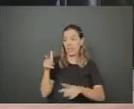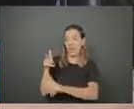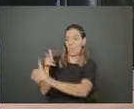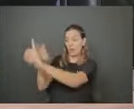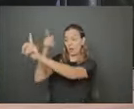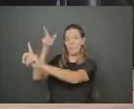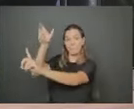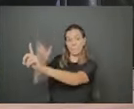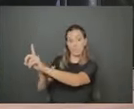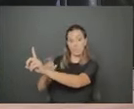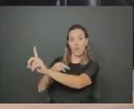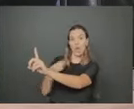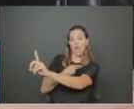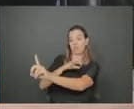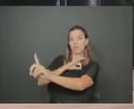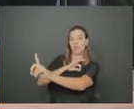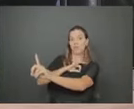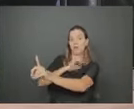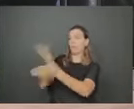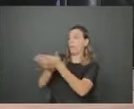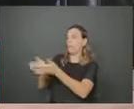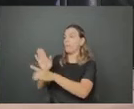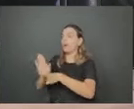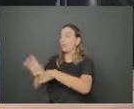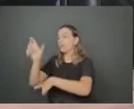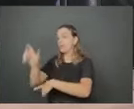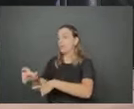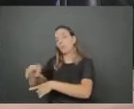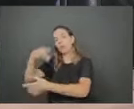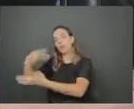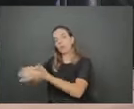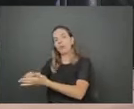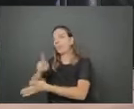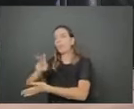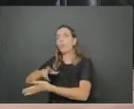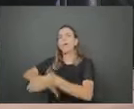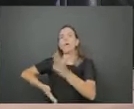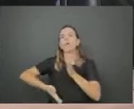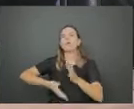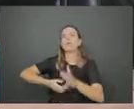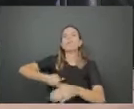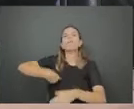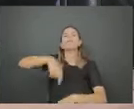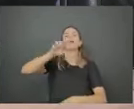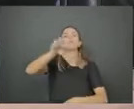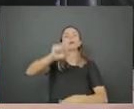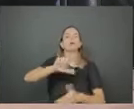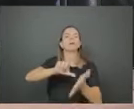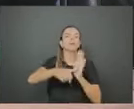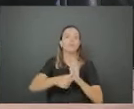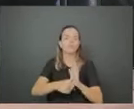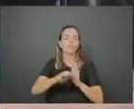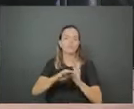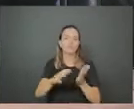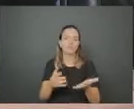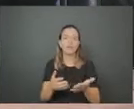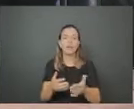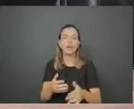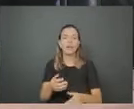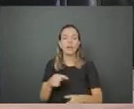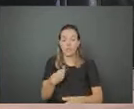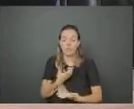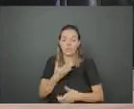Nós, como eu falei para a vereadora Amália Tortato, a gente quer evitar o crime, mesmo que perca o indivíduo naquele momento. Uma hora a gente vai